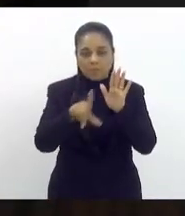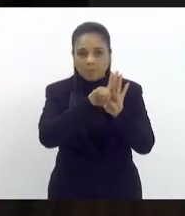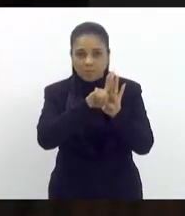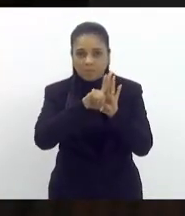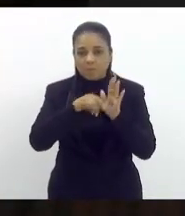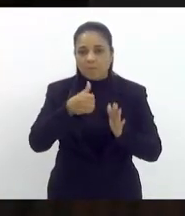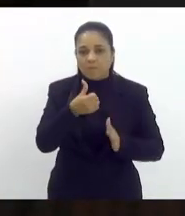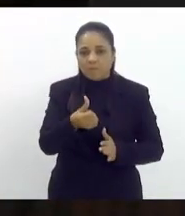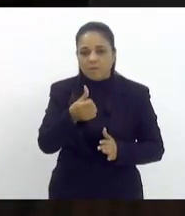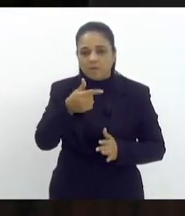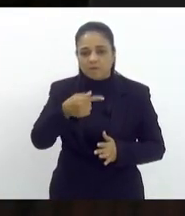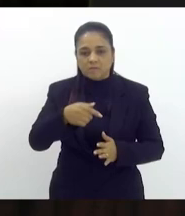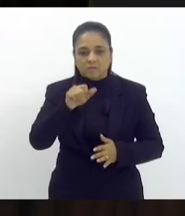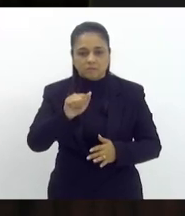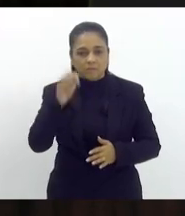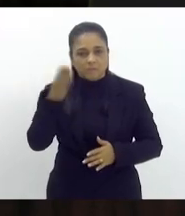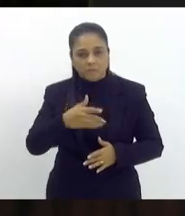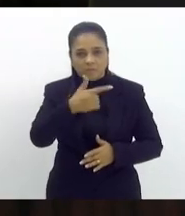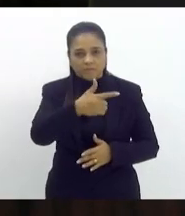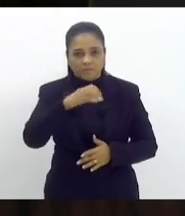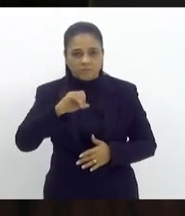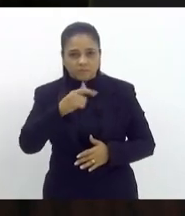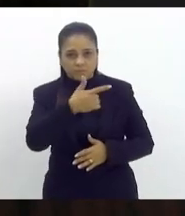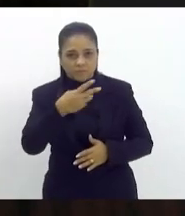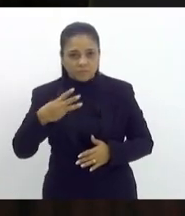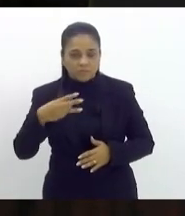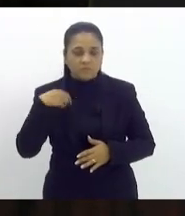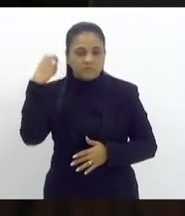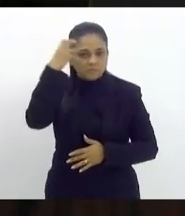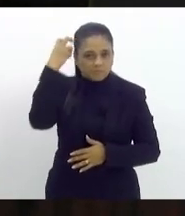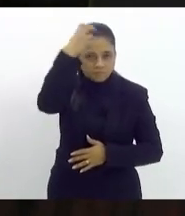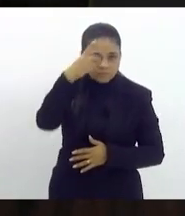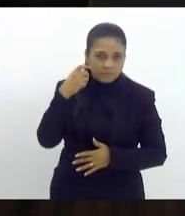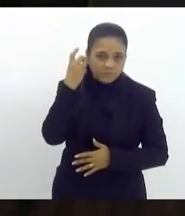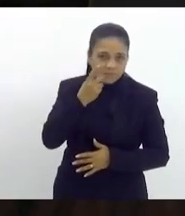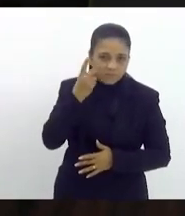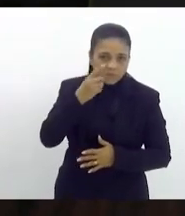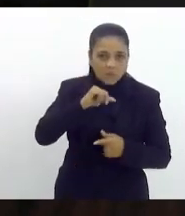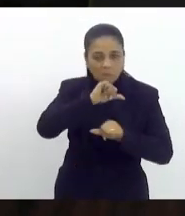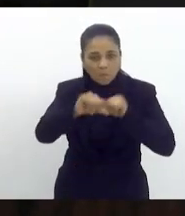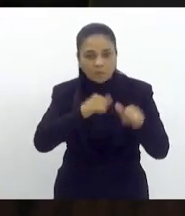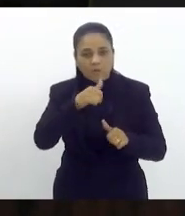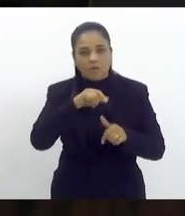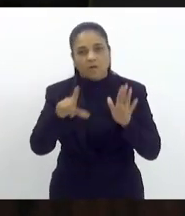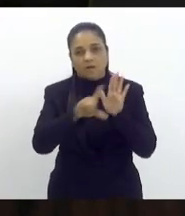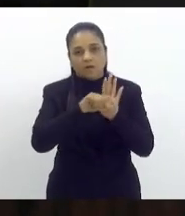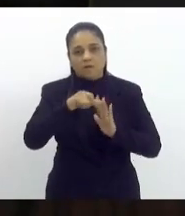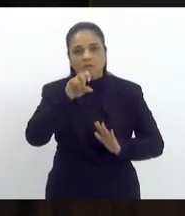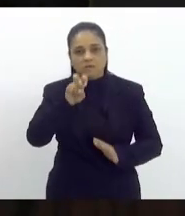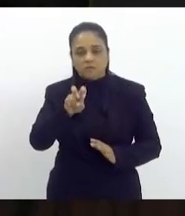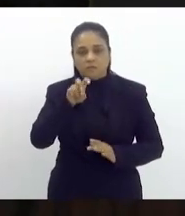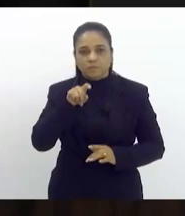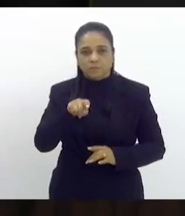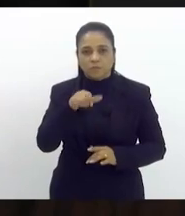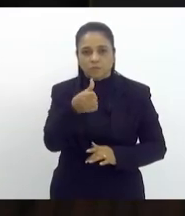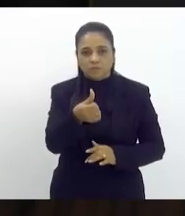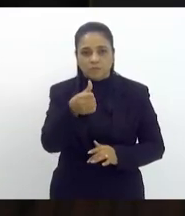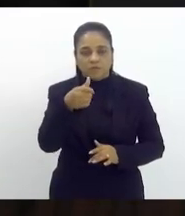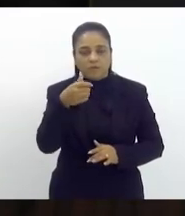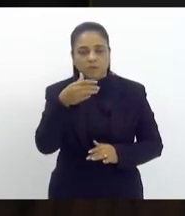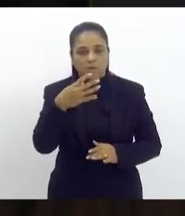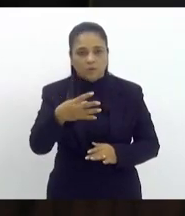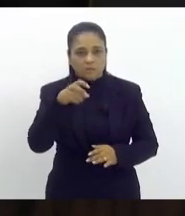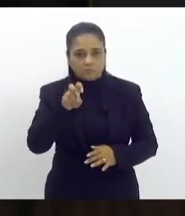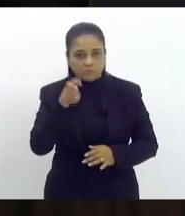número 67 a dia 23 de autoria deputada Verônica Lima que altera a lei número 5645